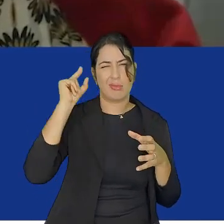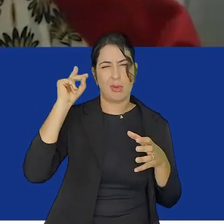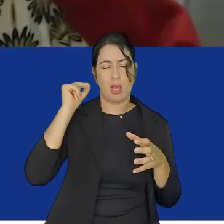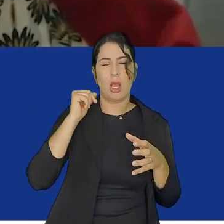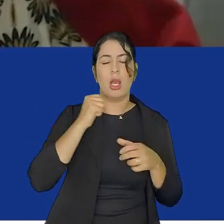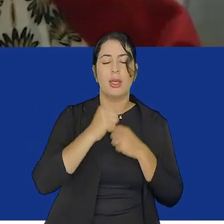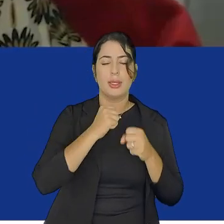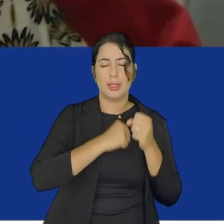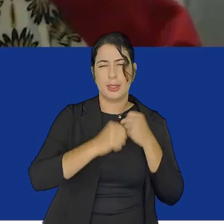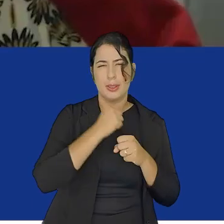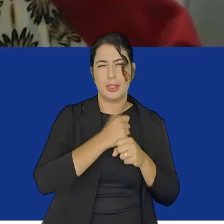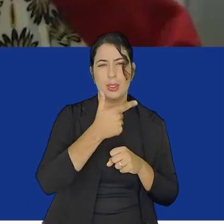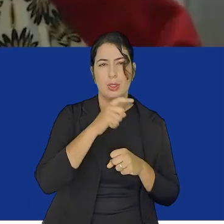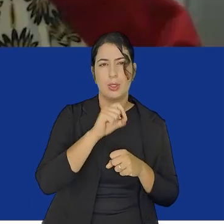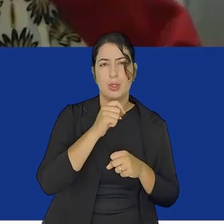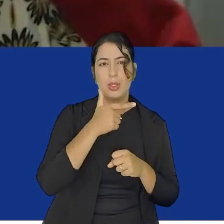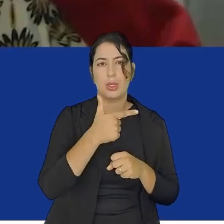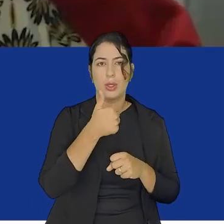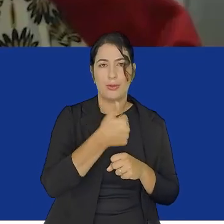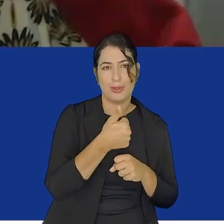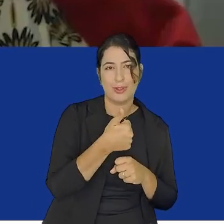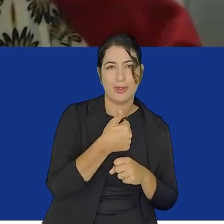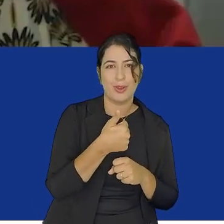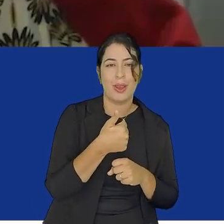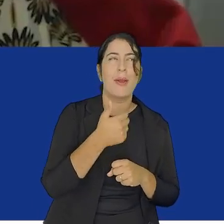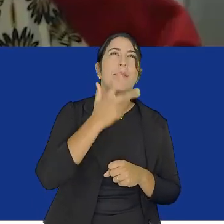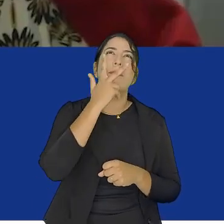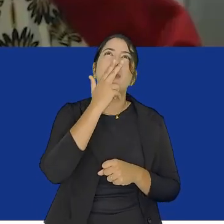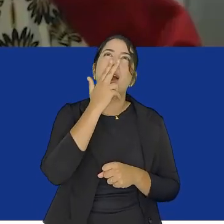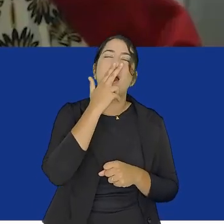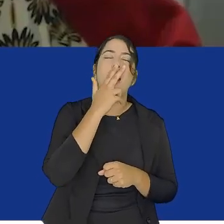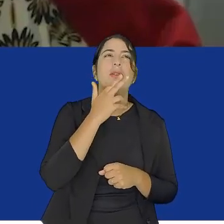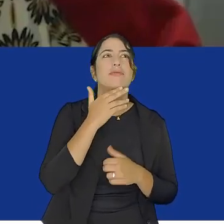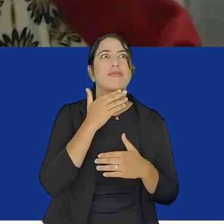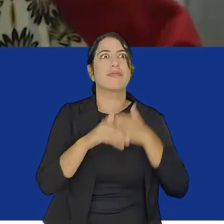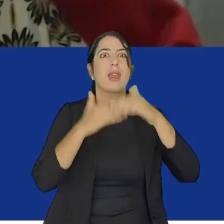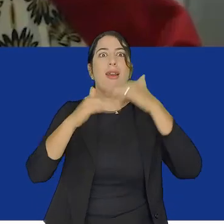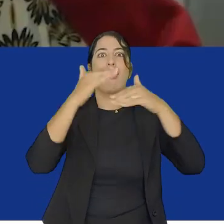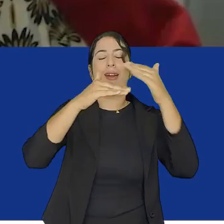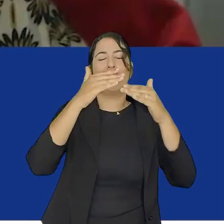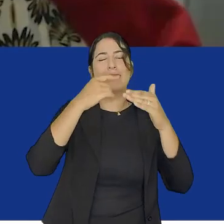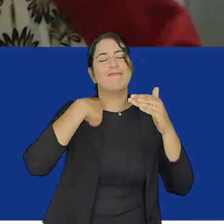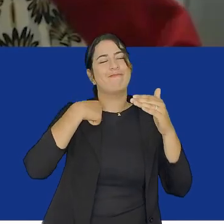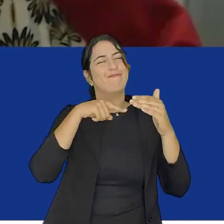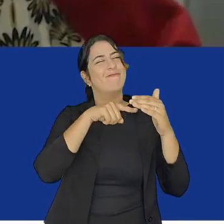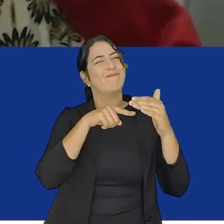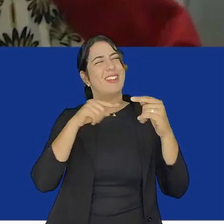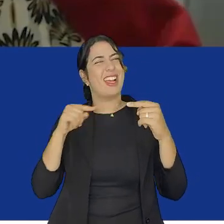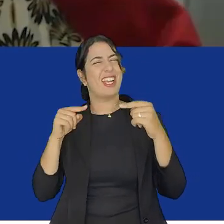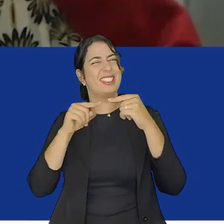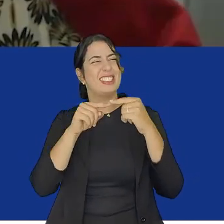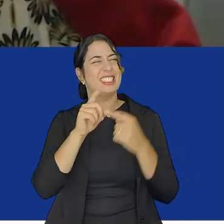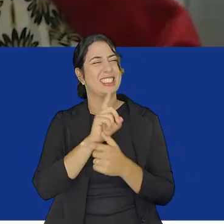de 2021, quando começou. Eu tenho uma angústia muito grande de não ver que as coisas não avançaram do jeito que a gente achava que podia avançar, de como a